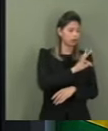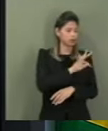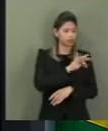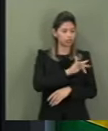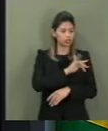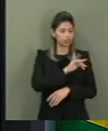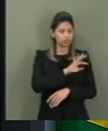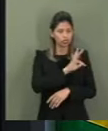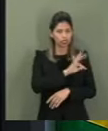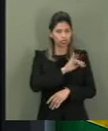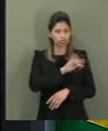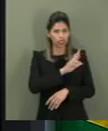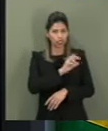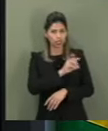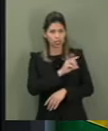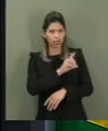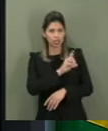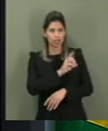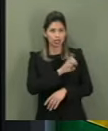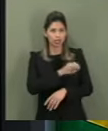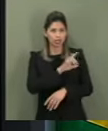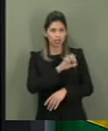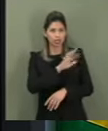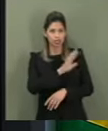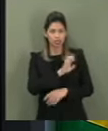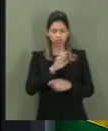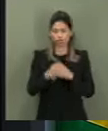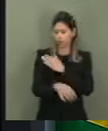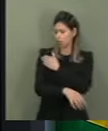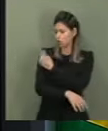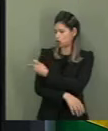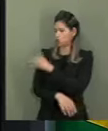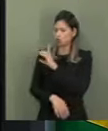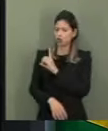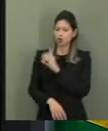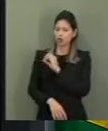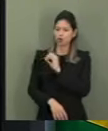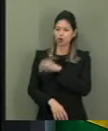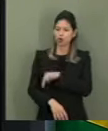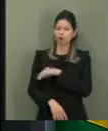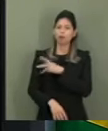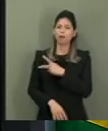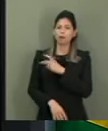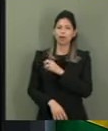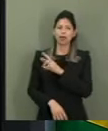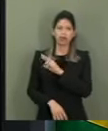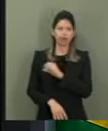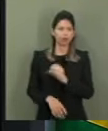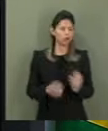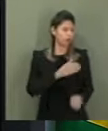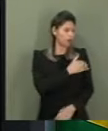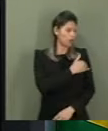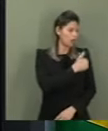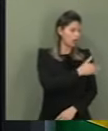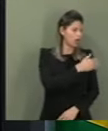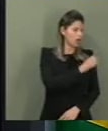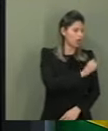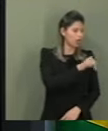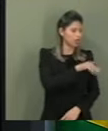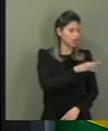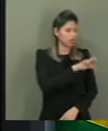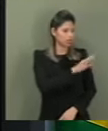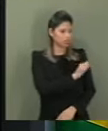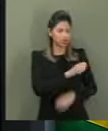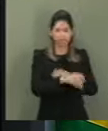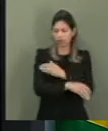Palmares, Dom Pedro, Ana Nery, Anita Garibaldi, Barba Pereira de Alencar, entre